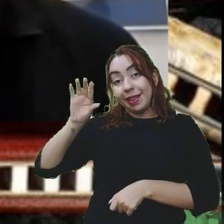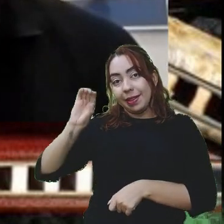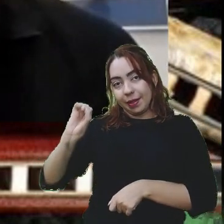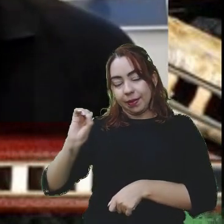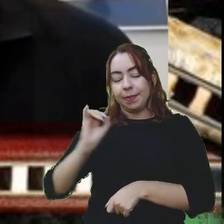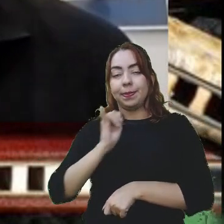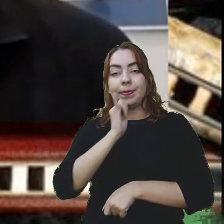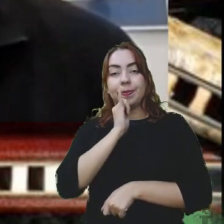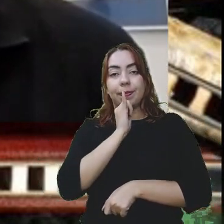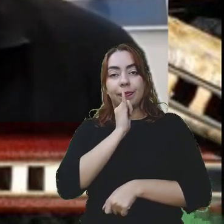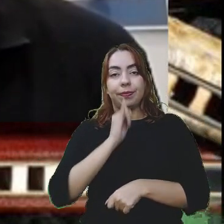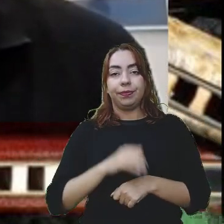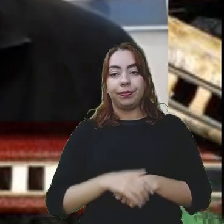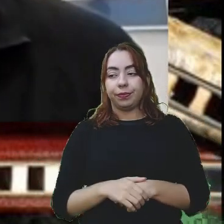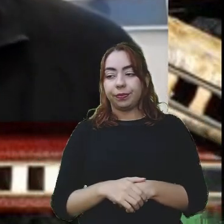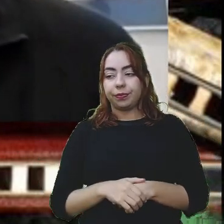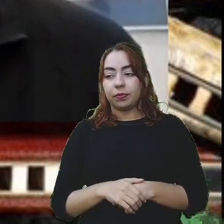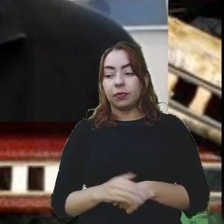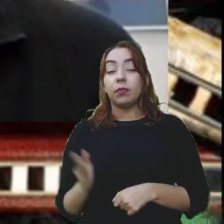exemplo, fugas